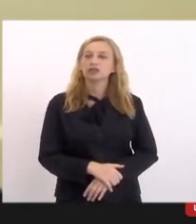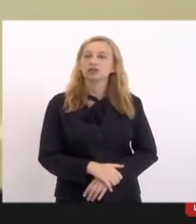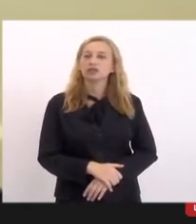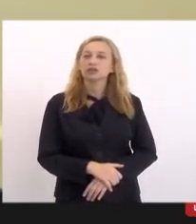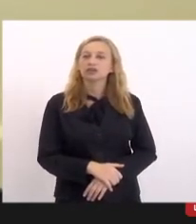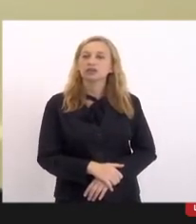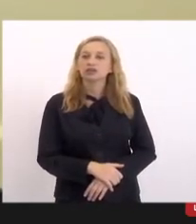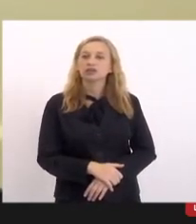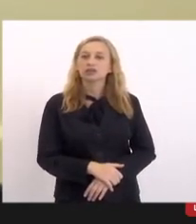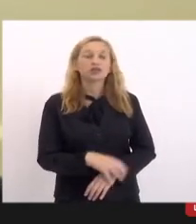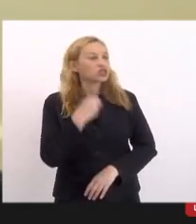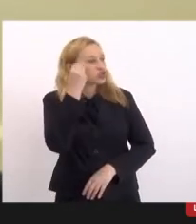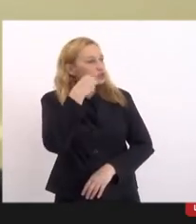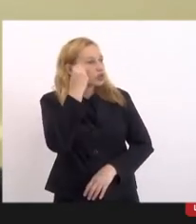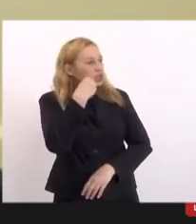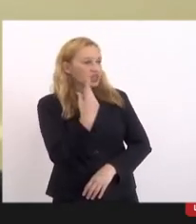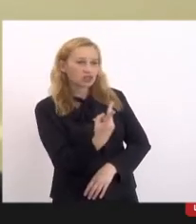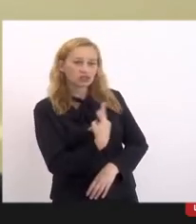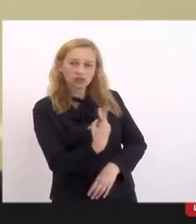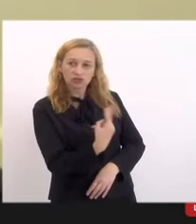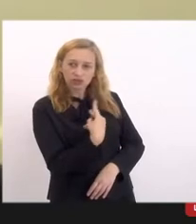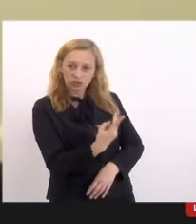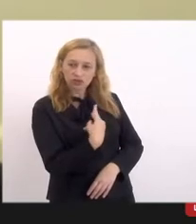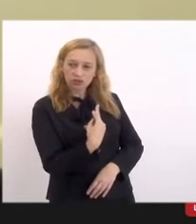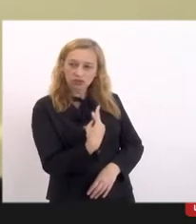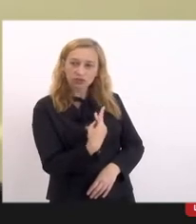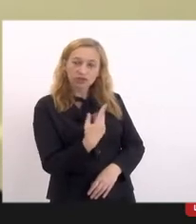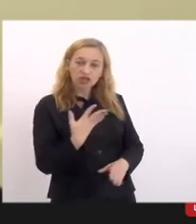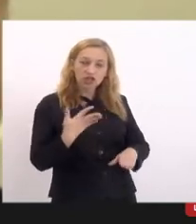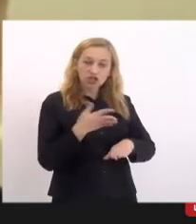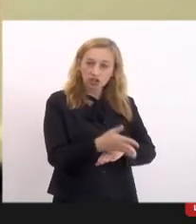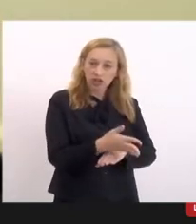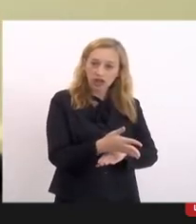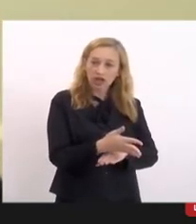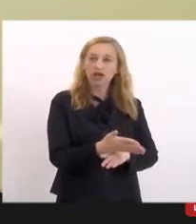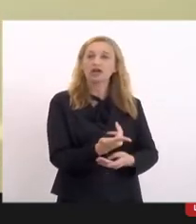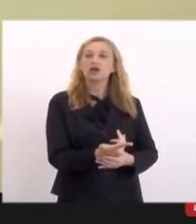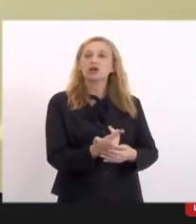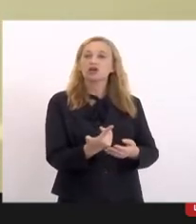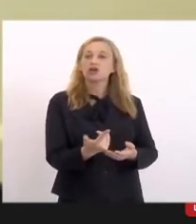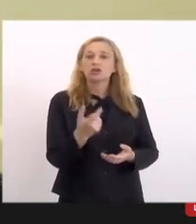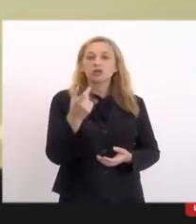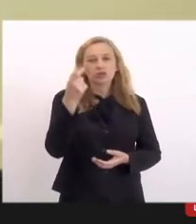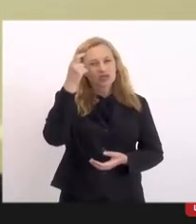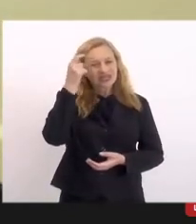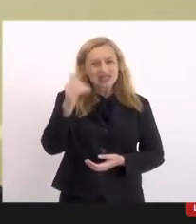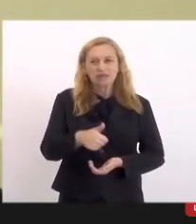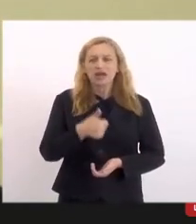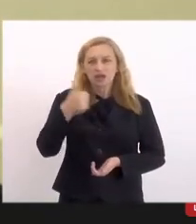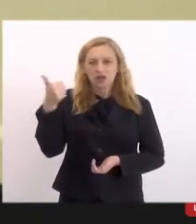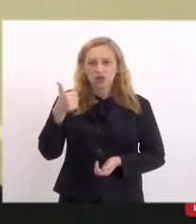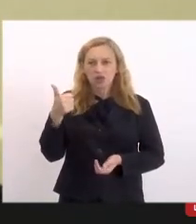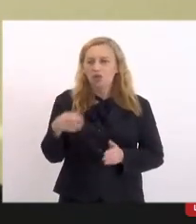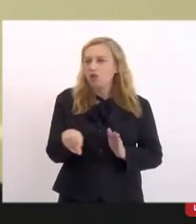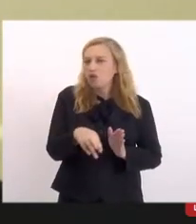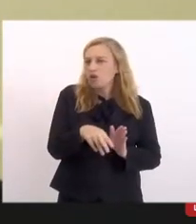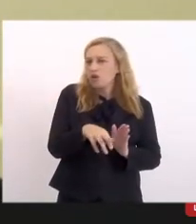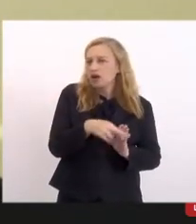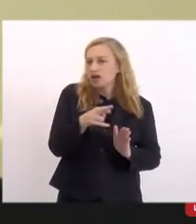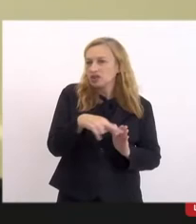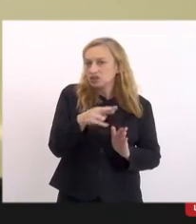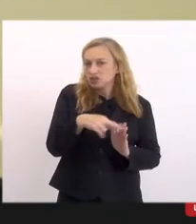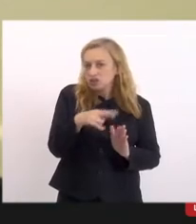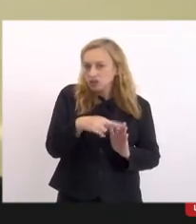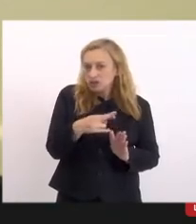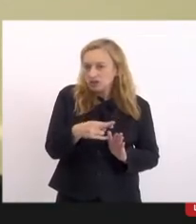trocamos boas experiências para chegarmos a um consenso com relação à resolução que trata do